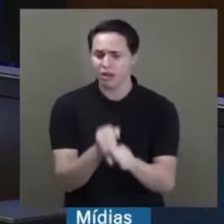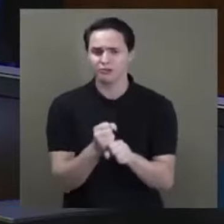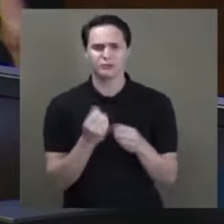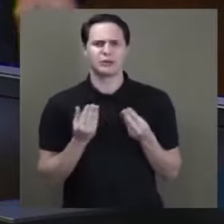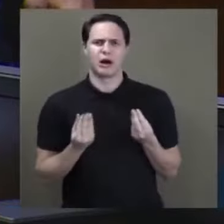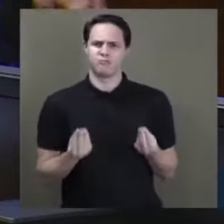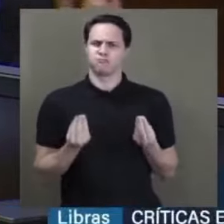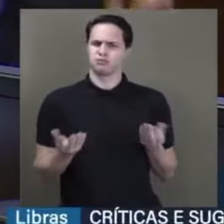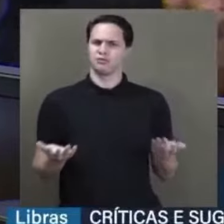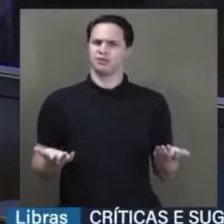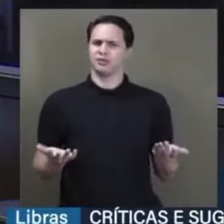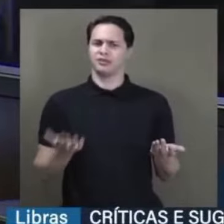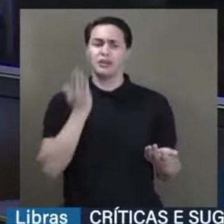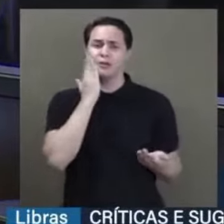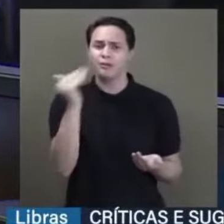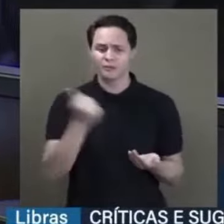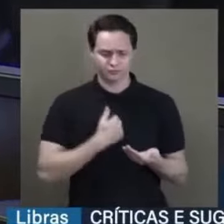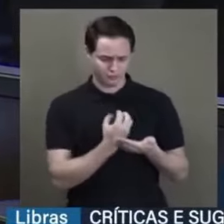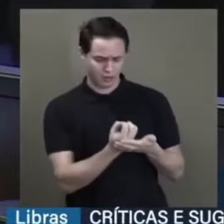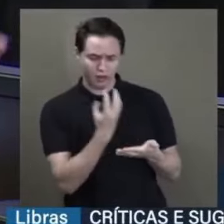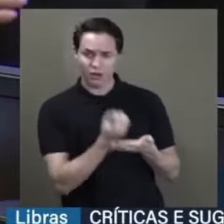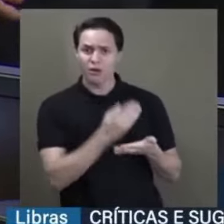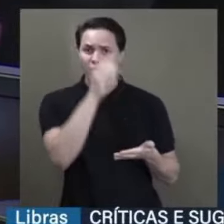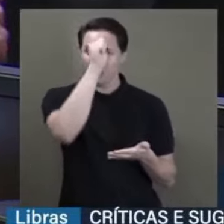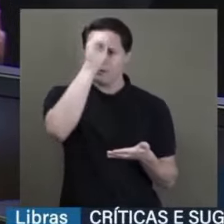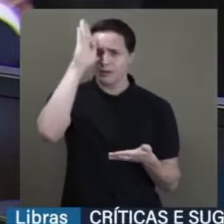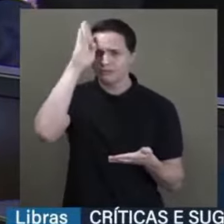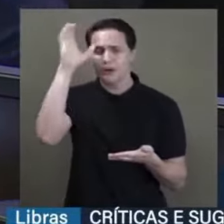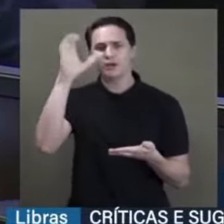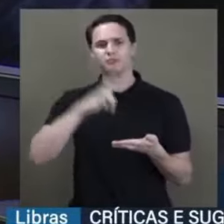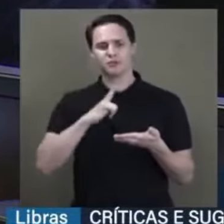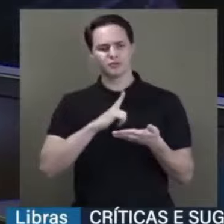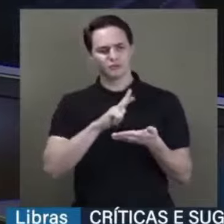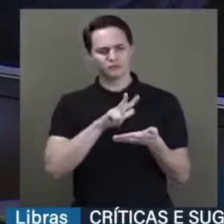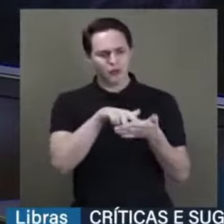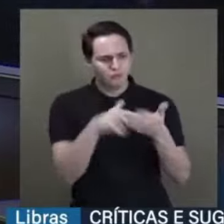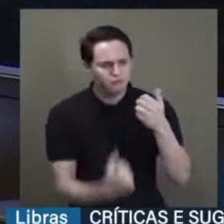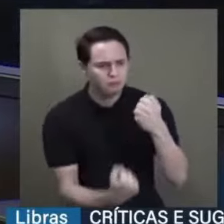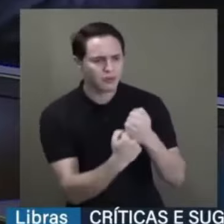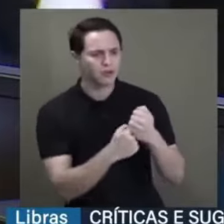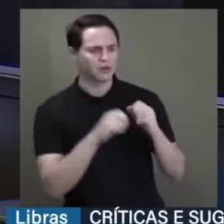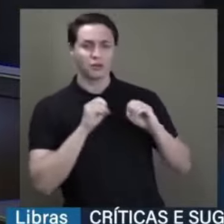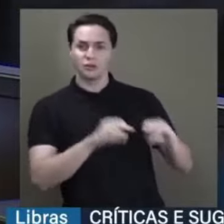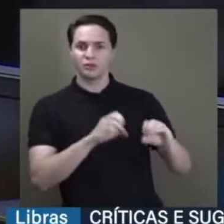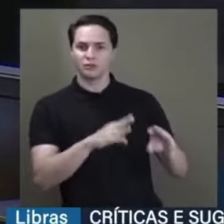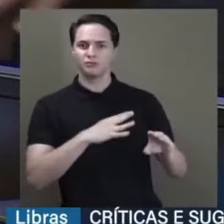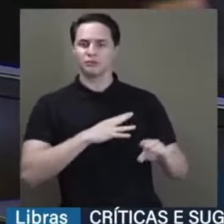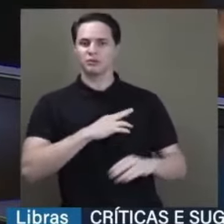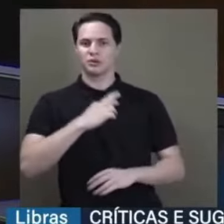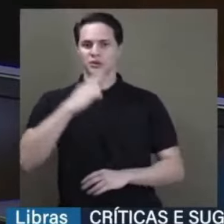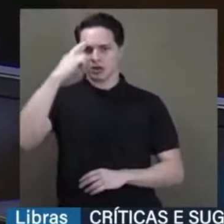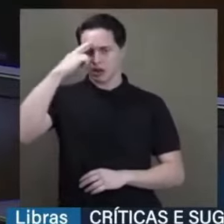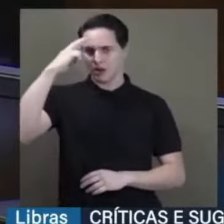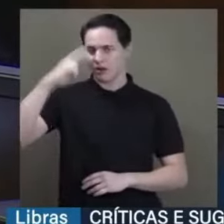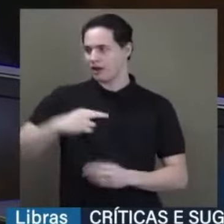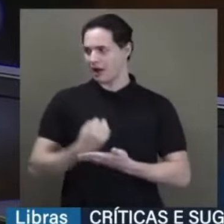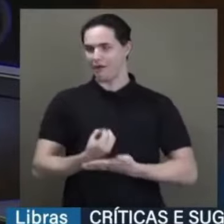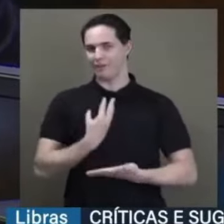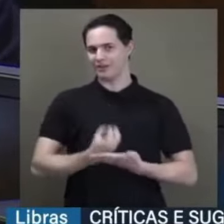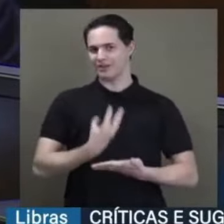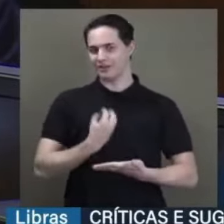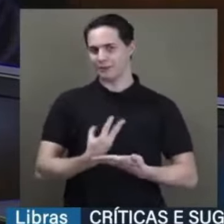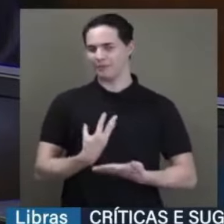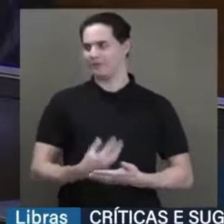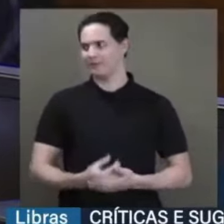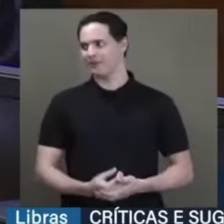a alfabetização e a consolidação de uma educação que promova o raciocínio crítico deve ser